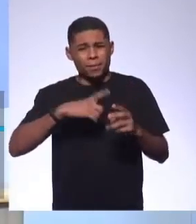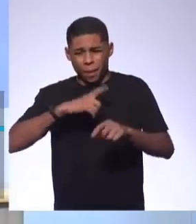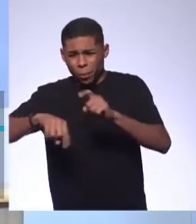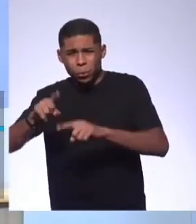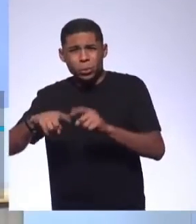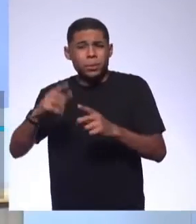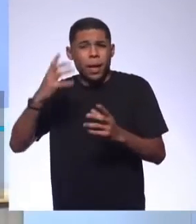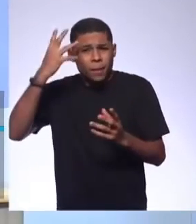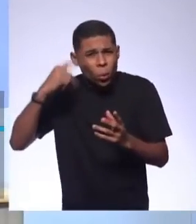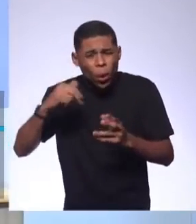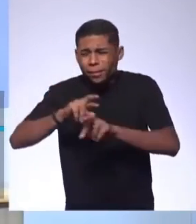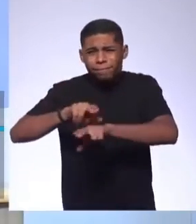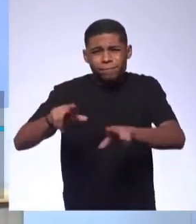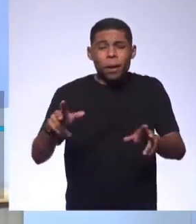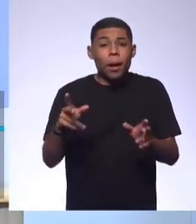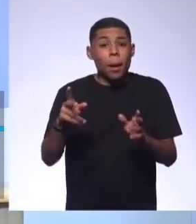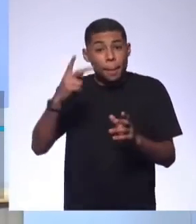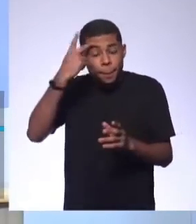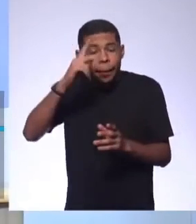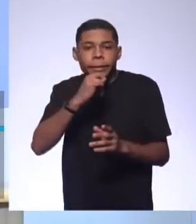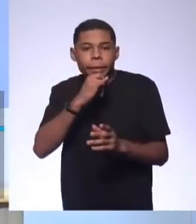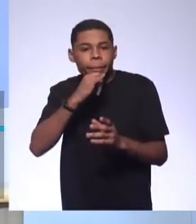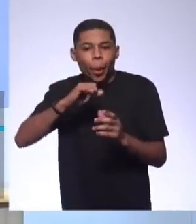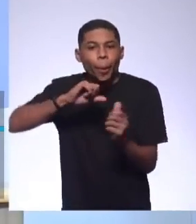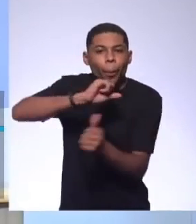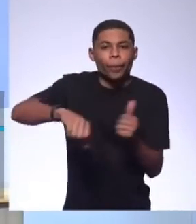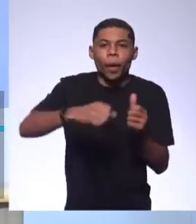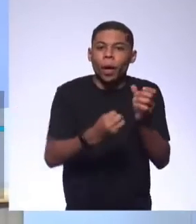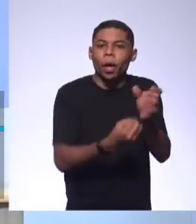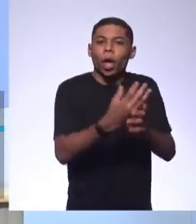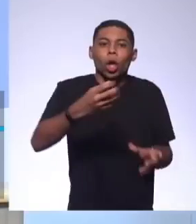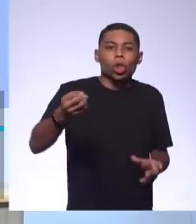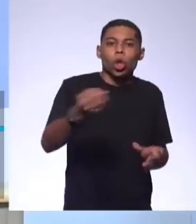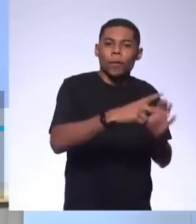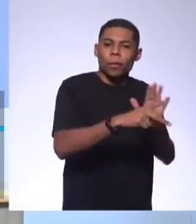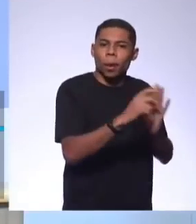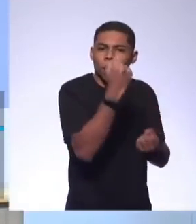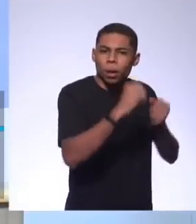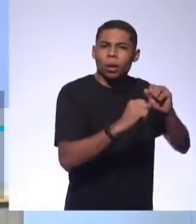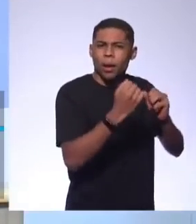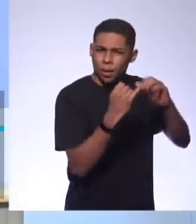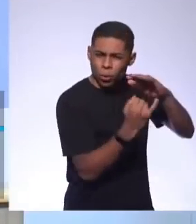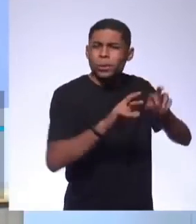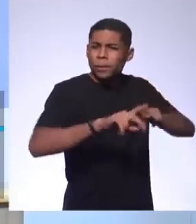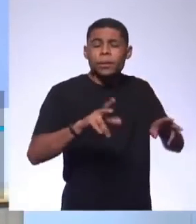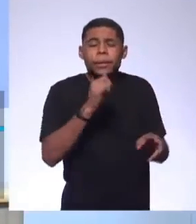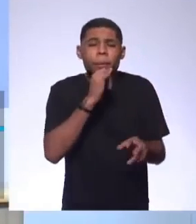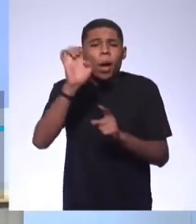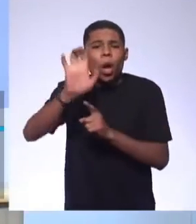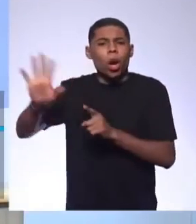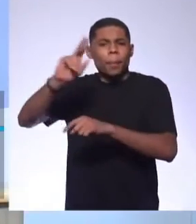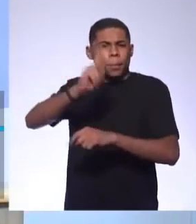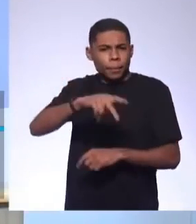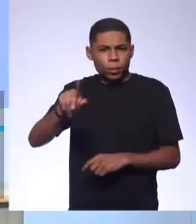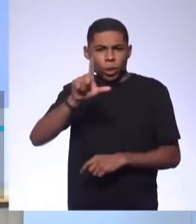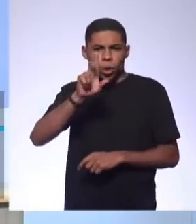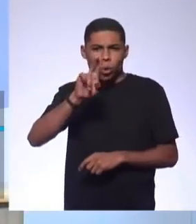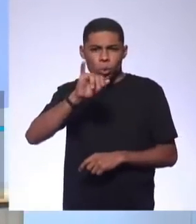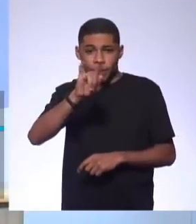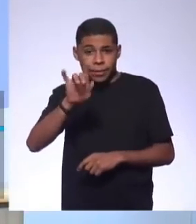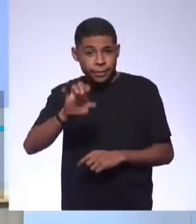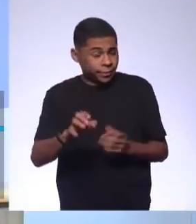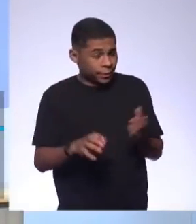naturais para se transformar em produtos industrializados é tão grande, e a Europa, professora Luíse, não é